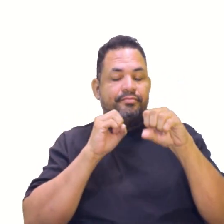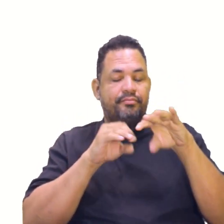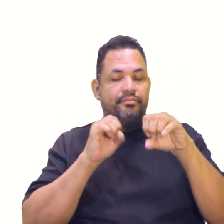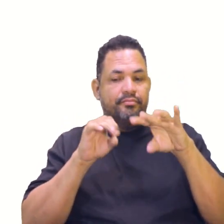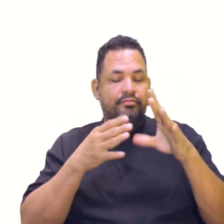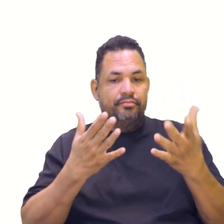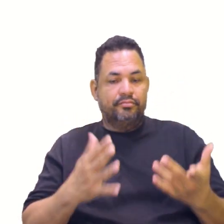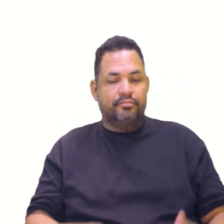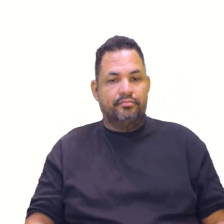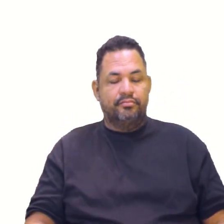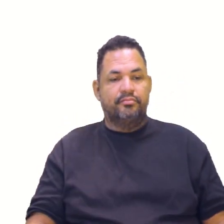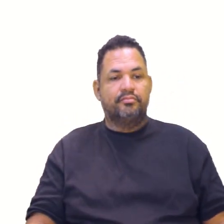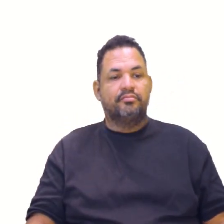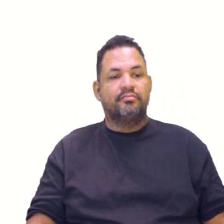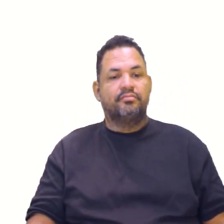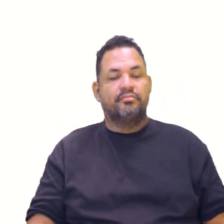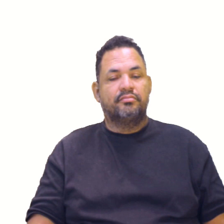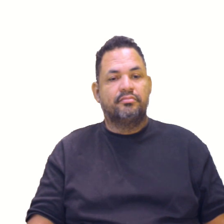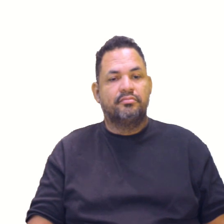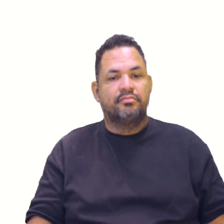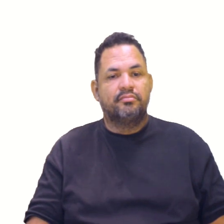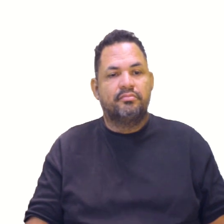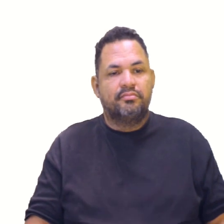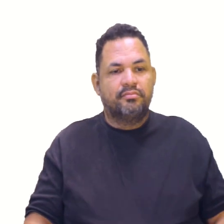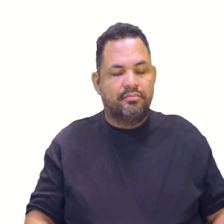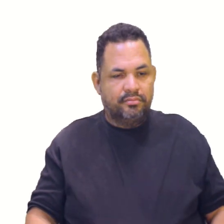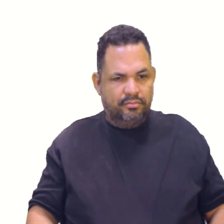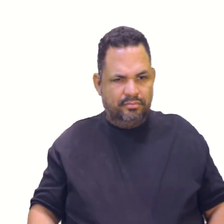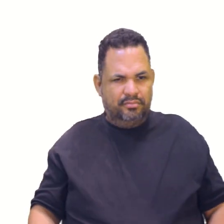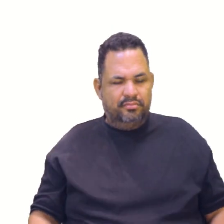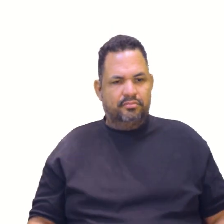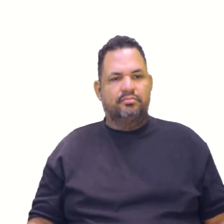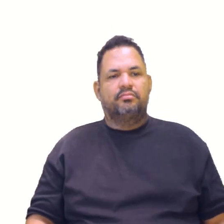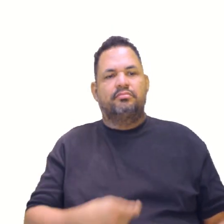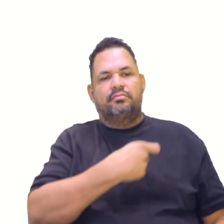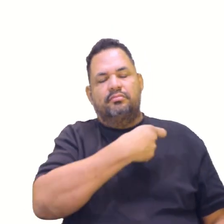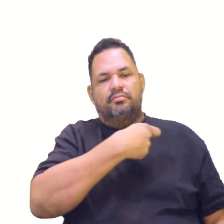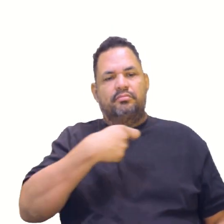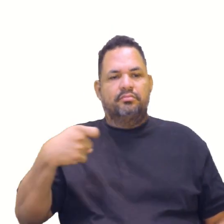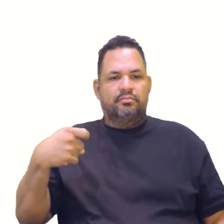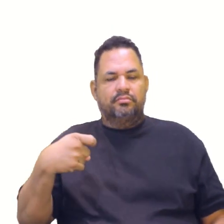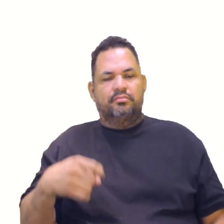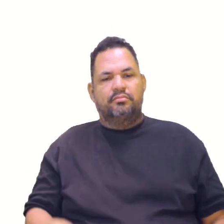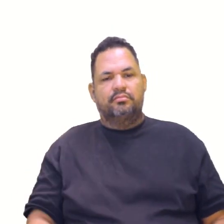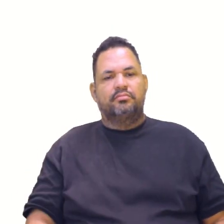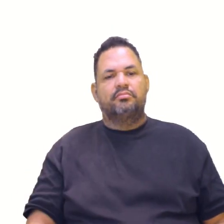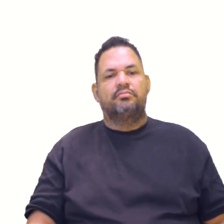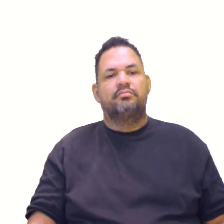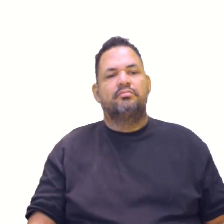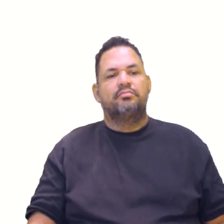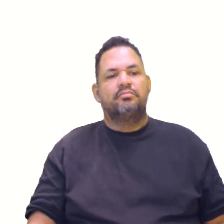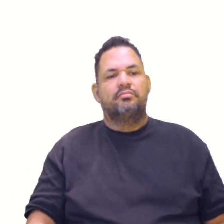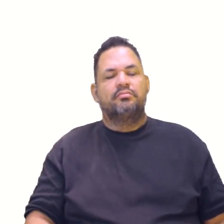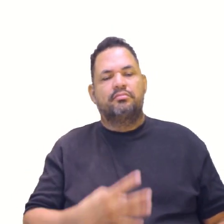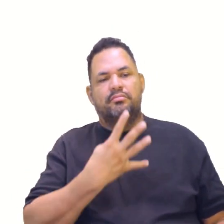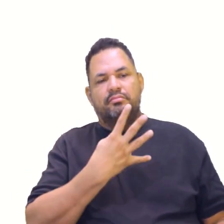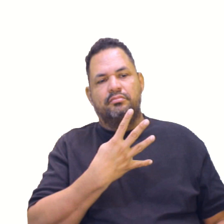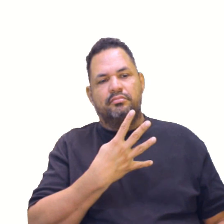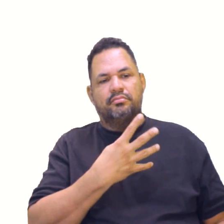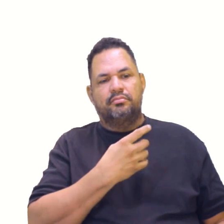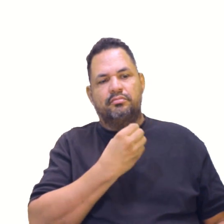vamos colocar os valores aqui na nossa matriz. Olha lá, então primeiro os valores de x, dos pontos, né, dos vértices. Então,